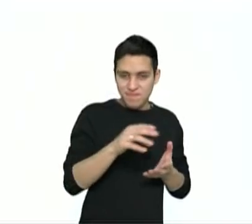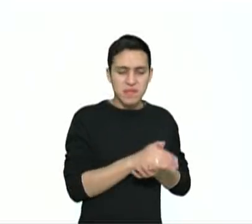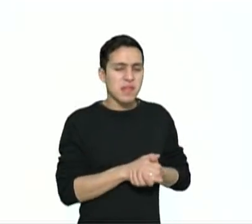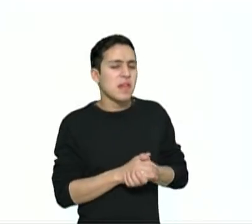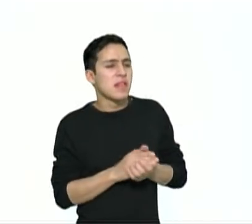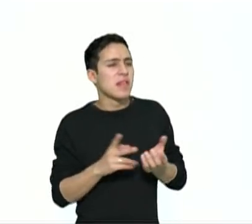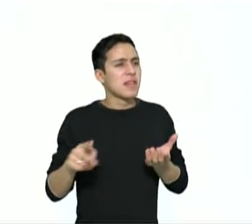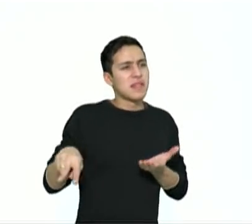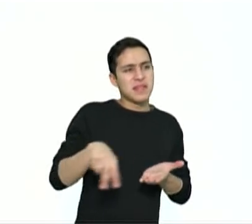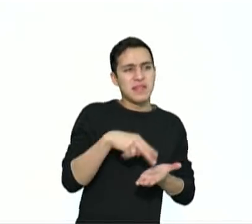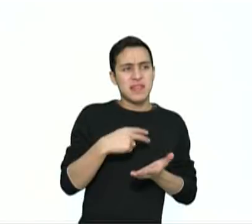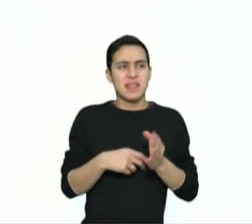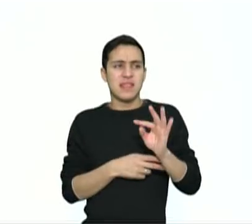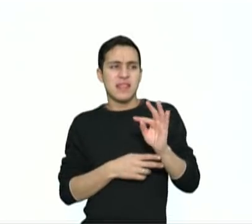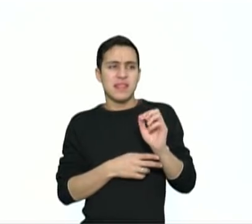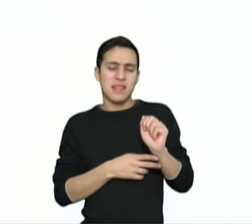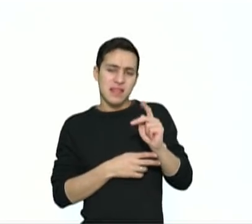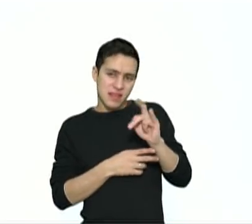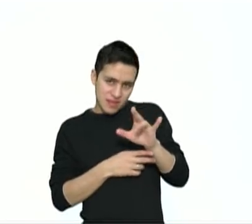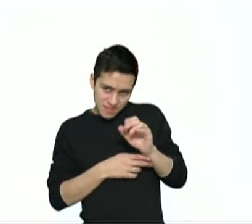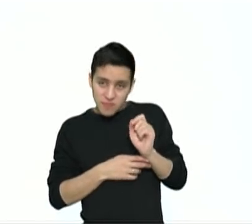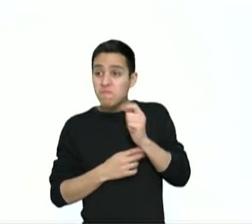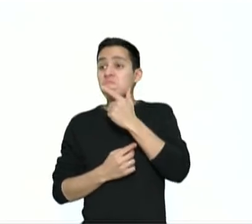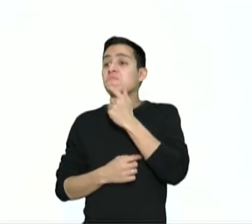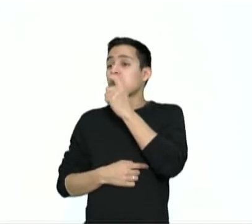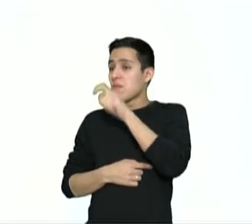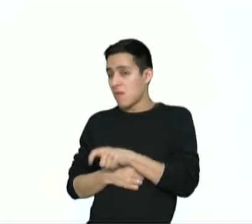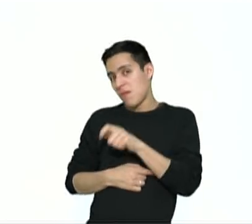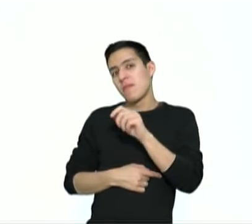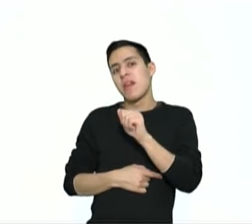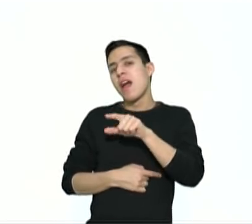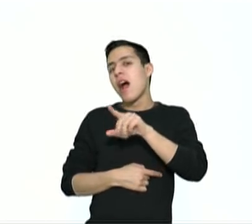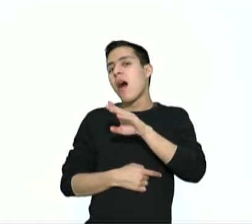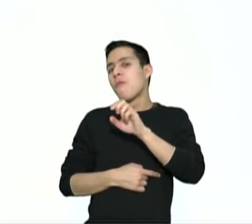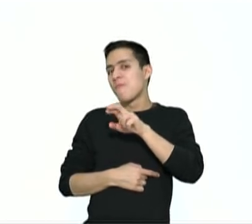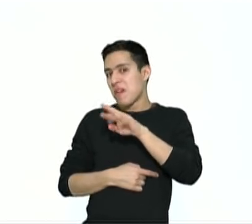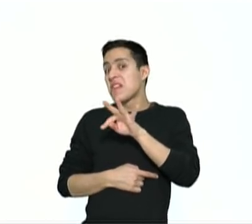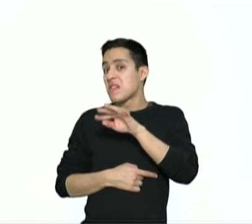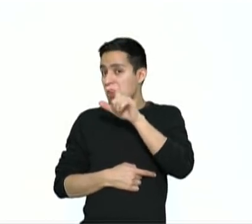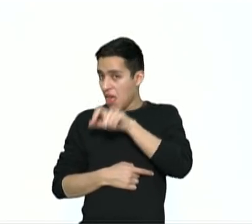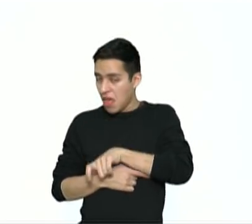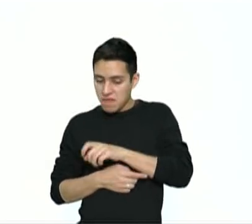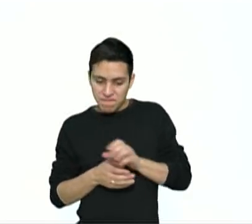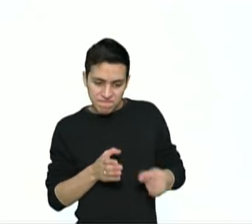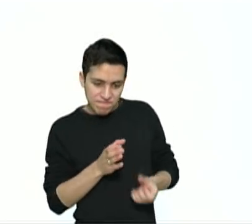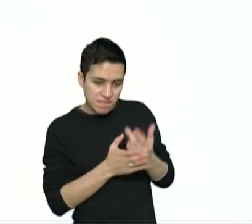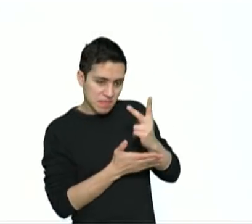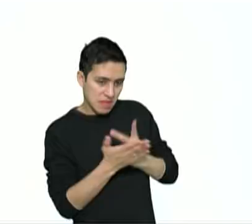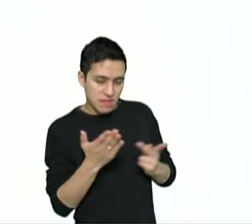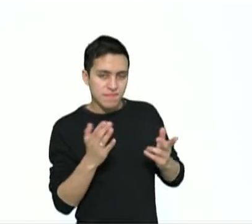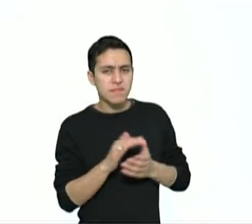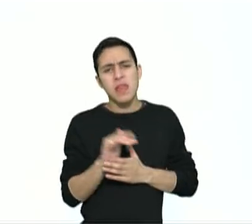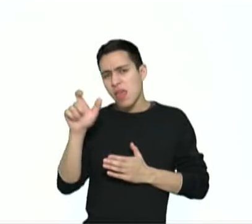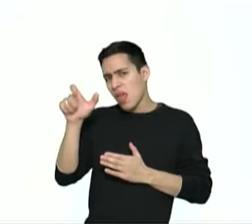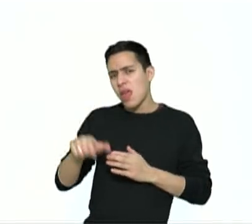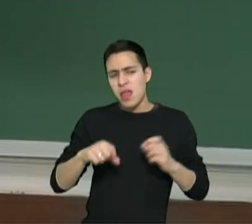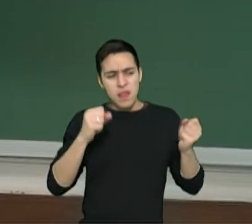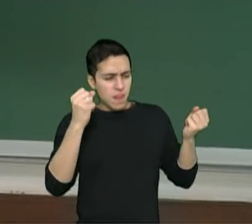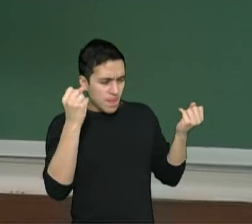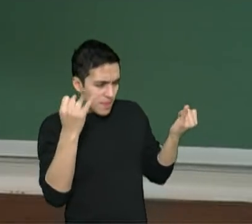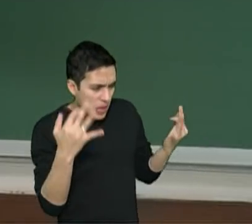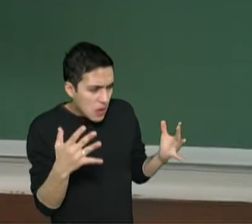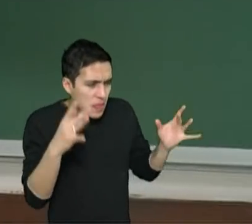Dança Tapuia, né, de Alberto Eckhout. Então, ele traz aqui a representação do local, né, então tem a vegetação,